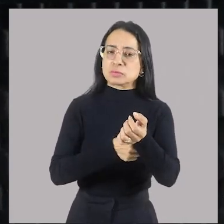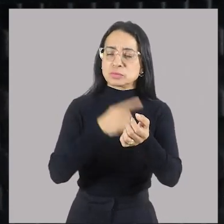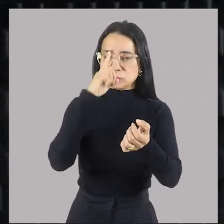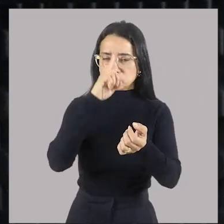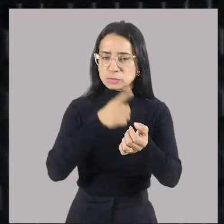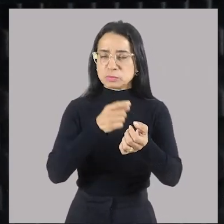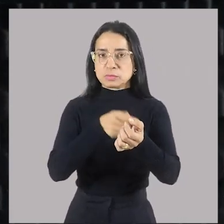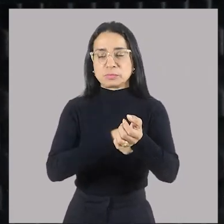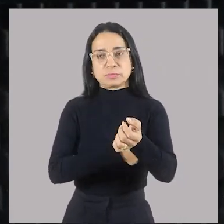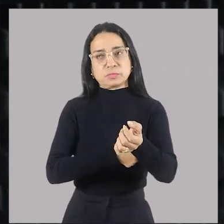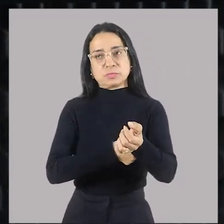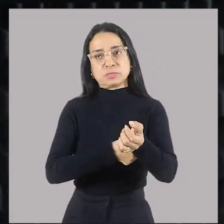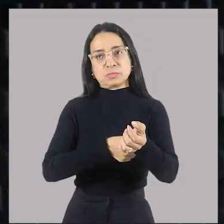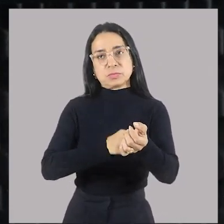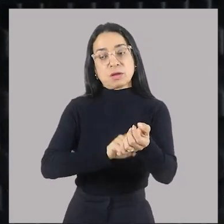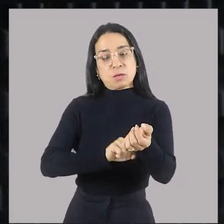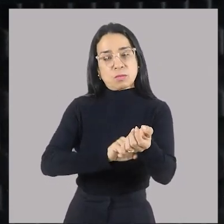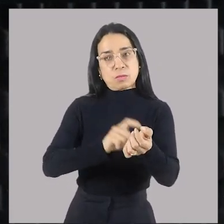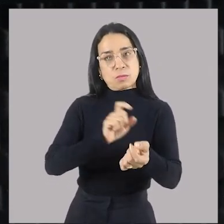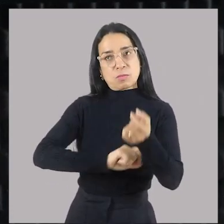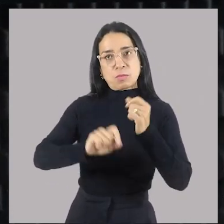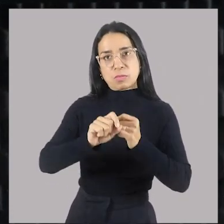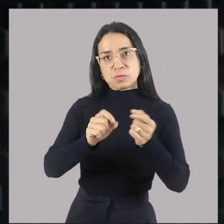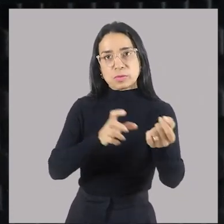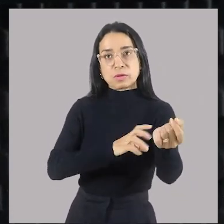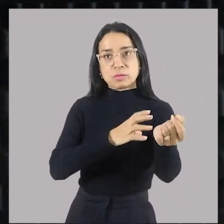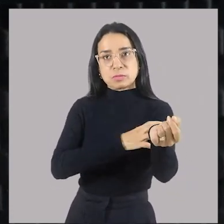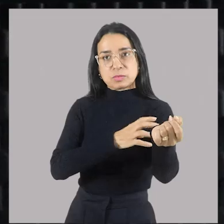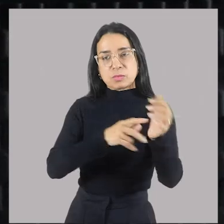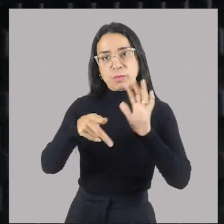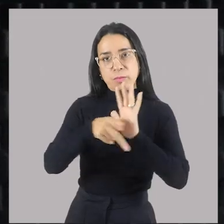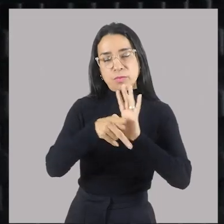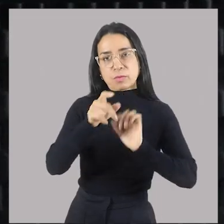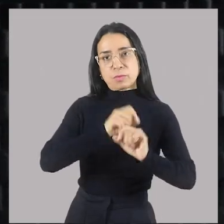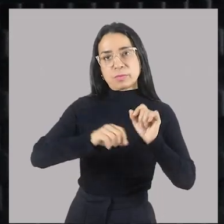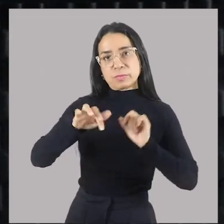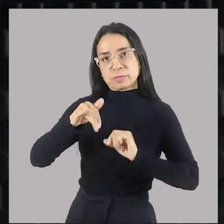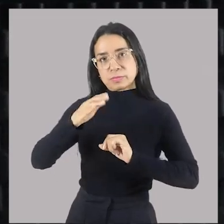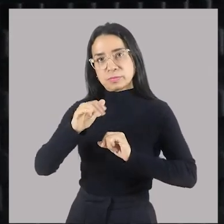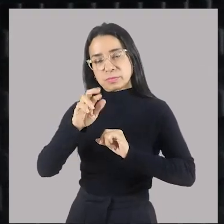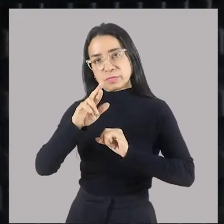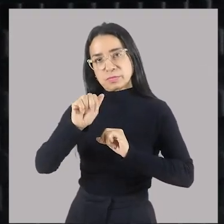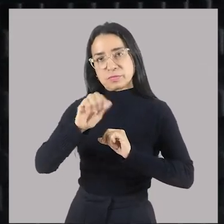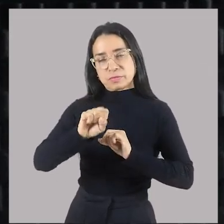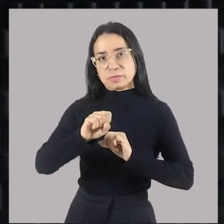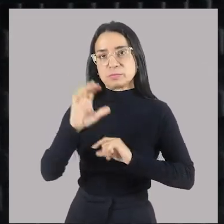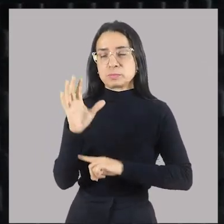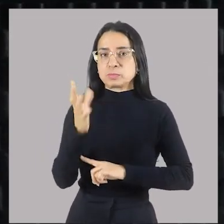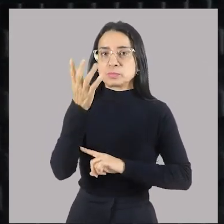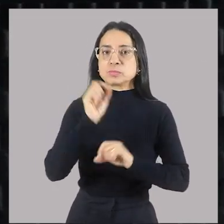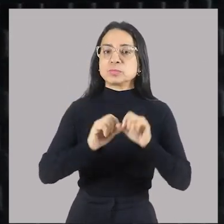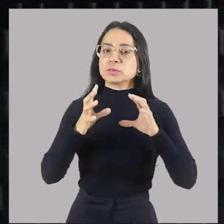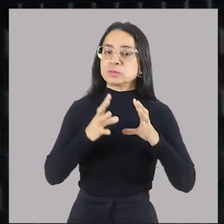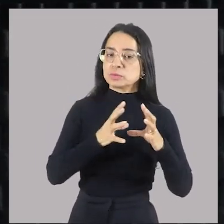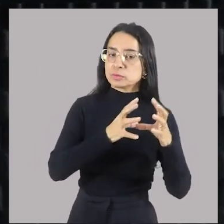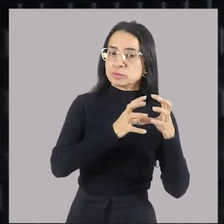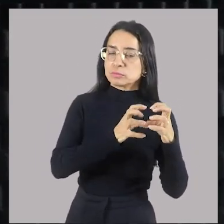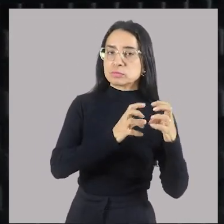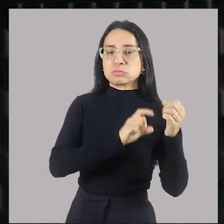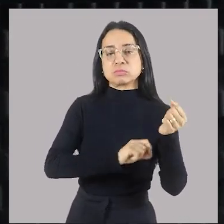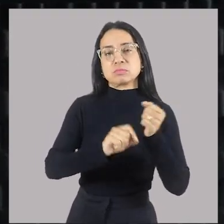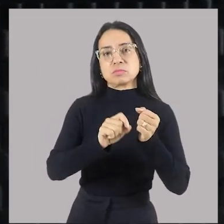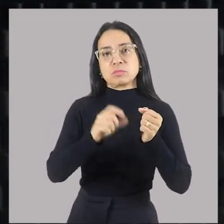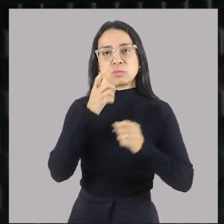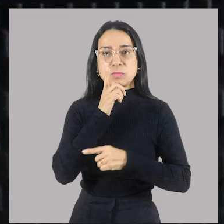neural para aquela musculatura específica, para aquelas fibras em específico, e vai ocorrer a contração muscular. Então a